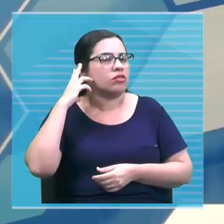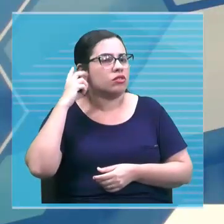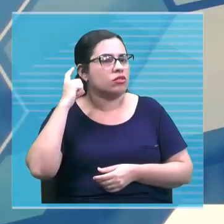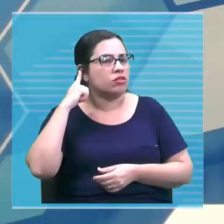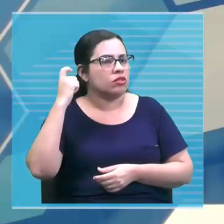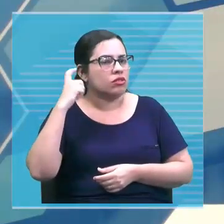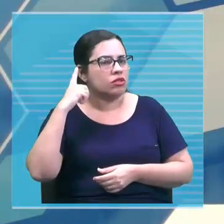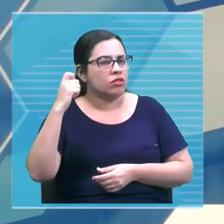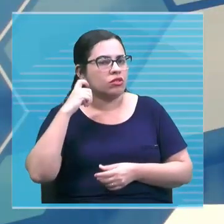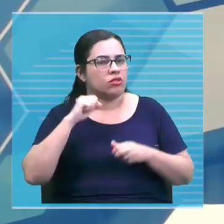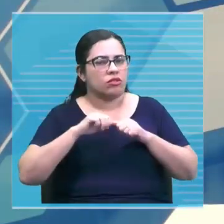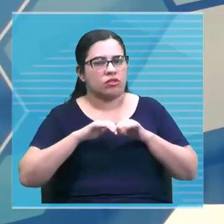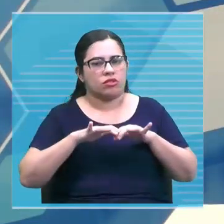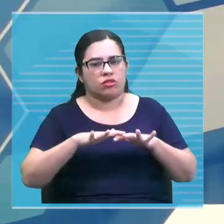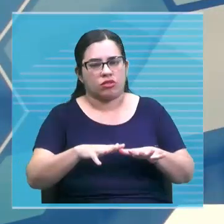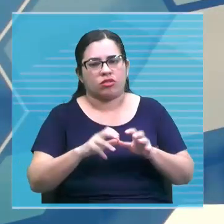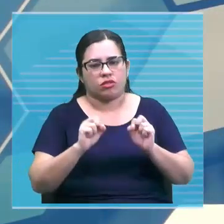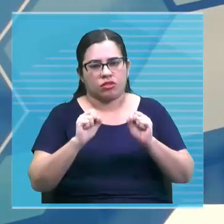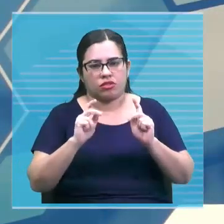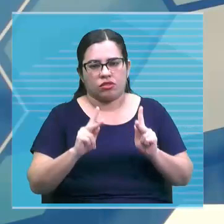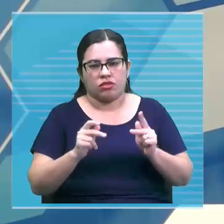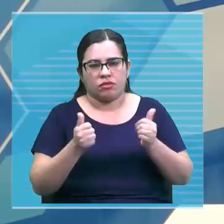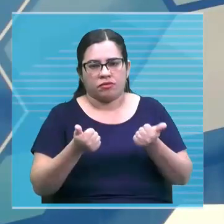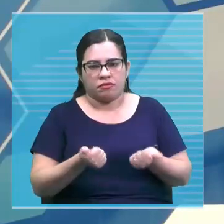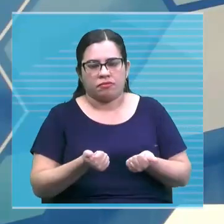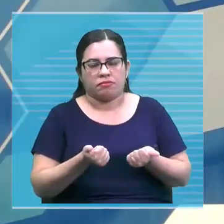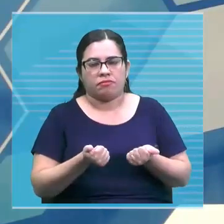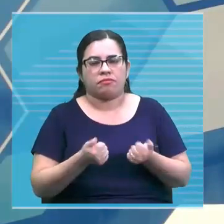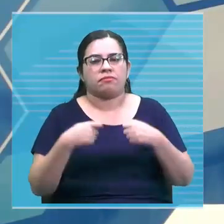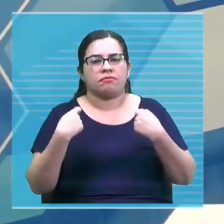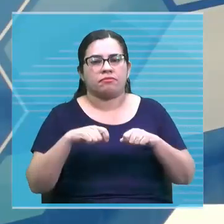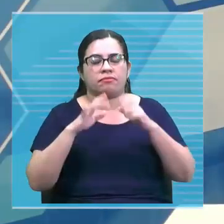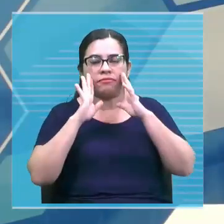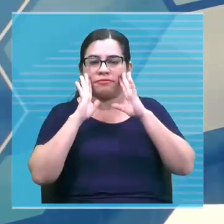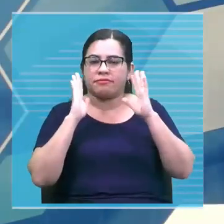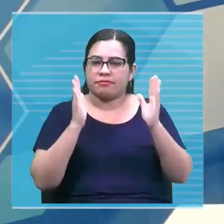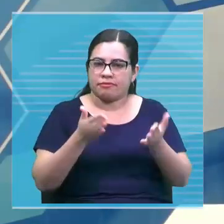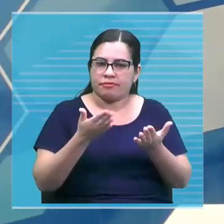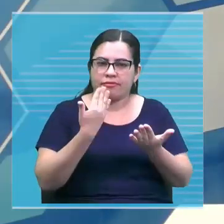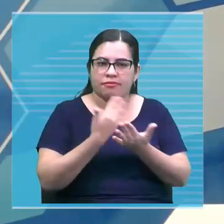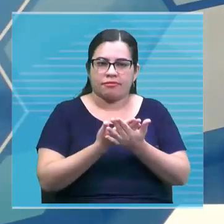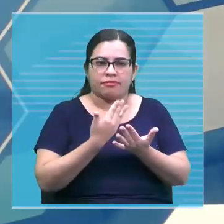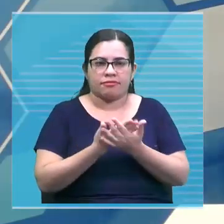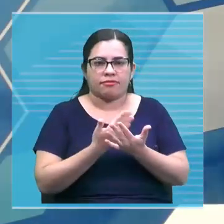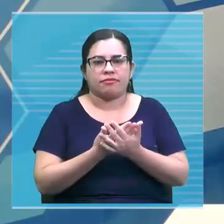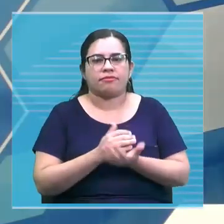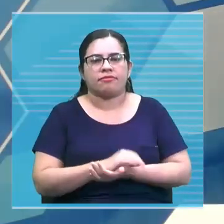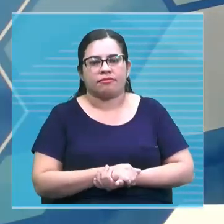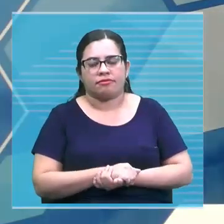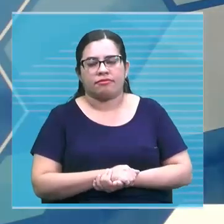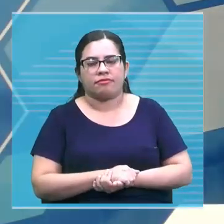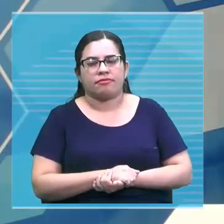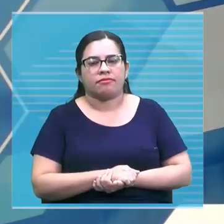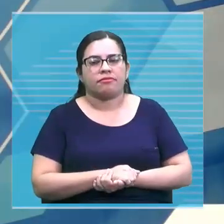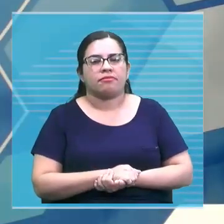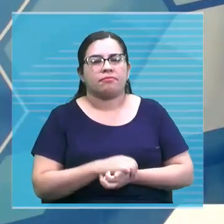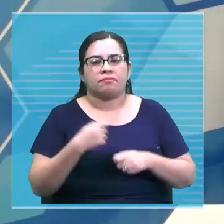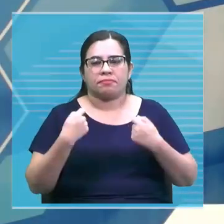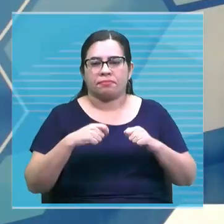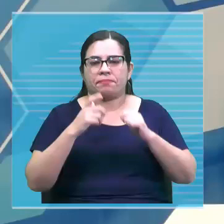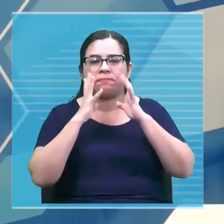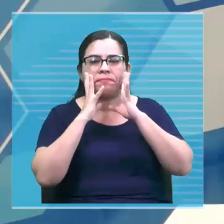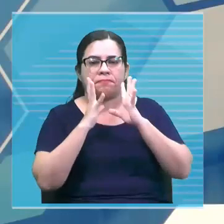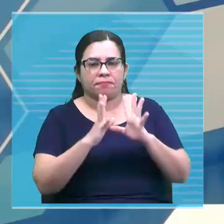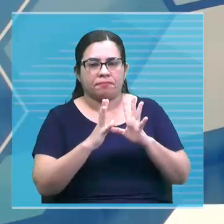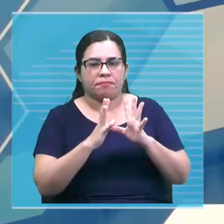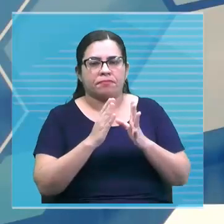Cícero Cícero Olá foco na aula jovem depois eu passo a questão das redes sociais certo